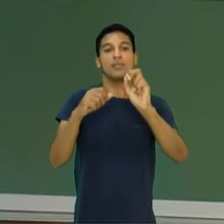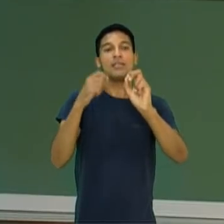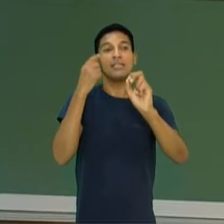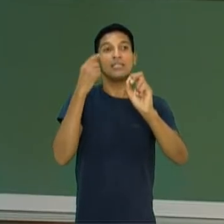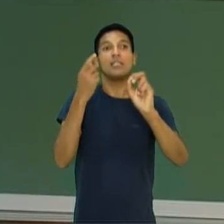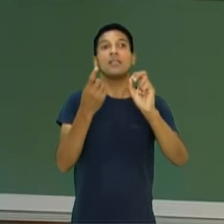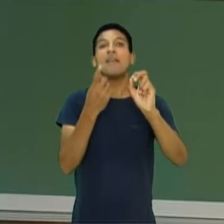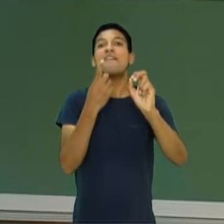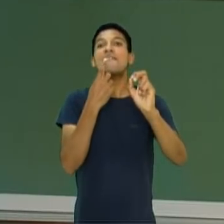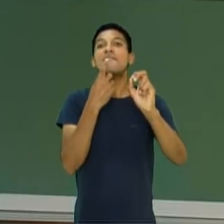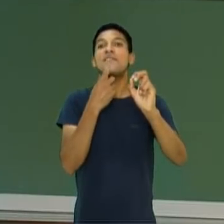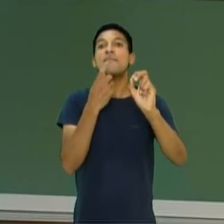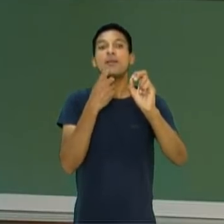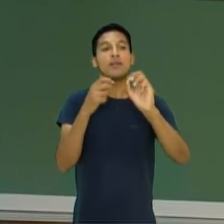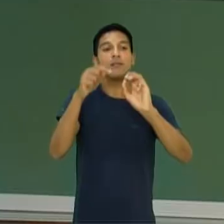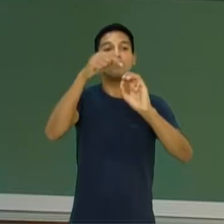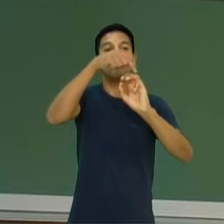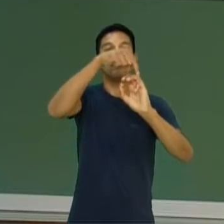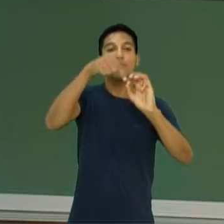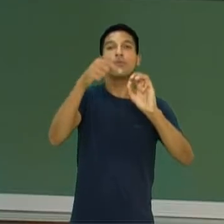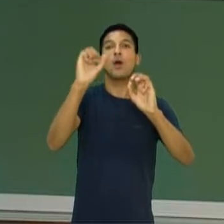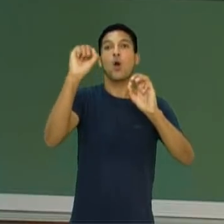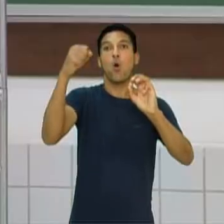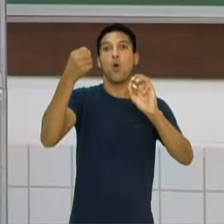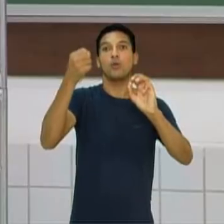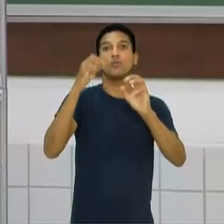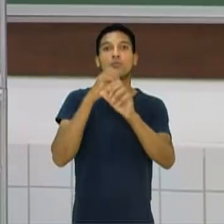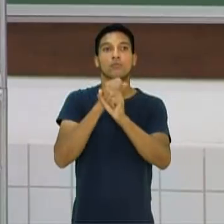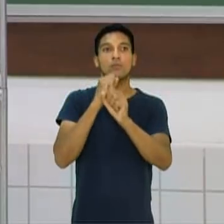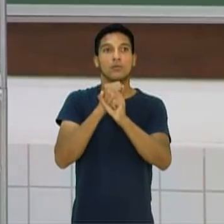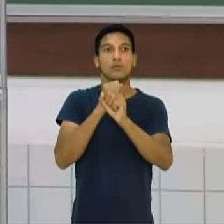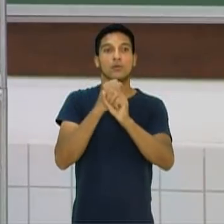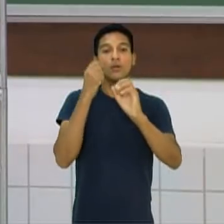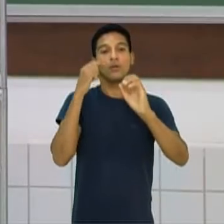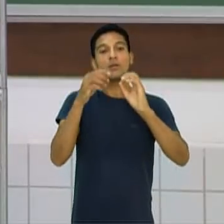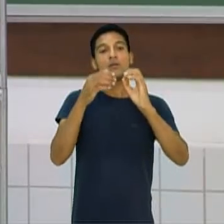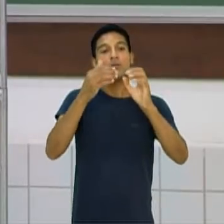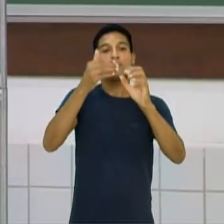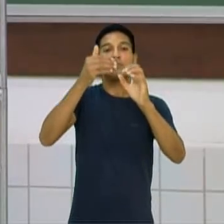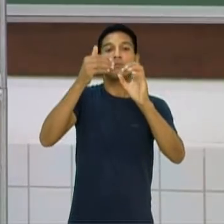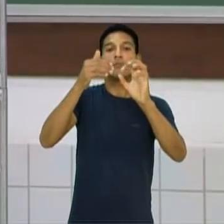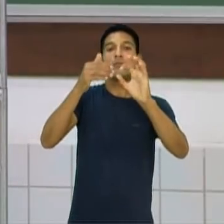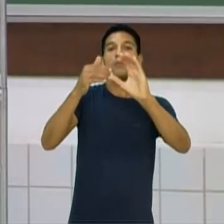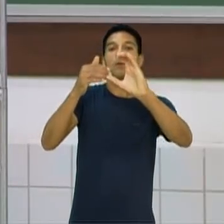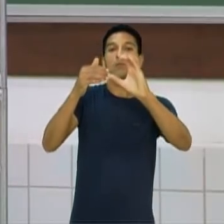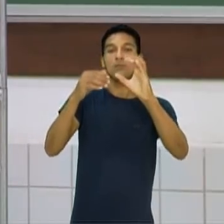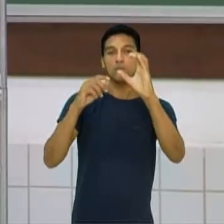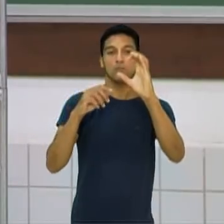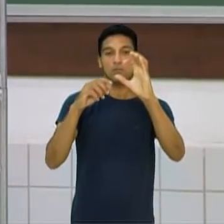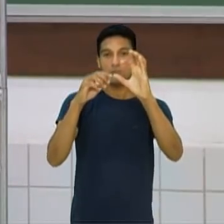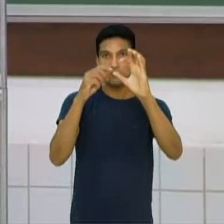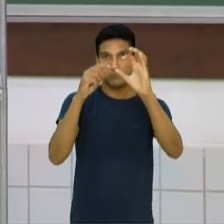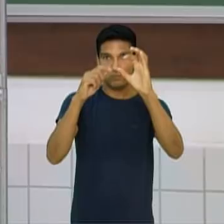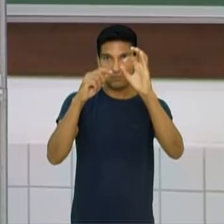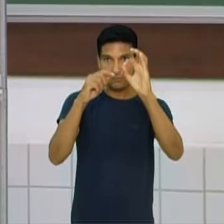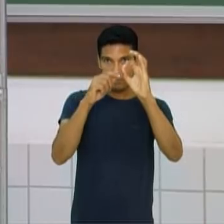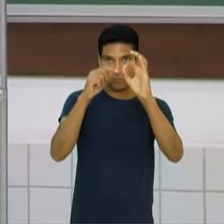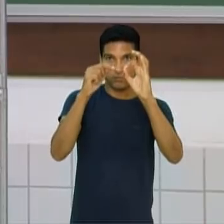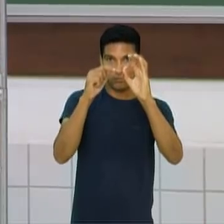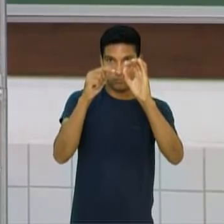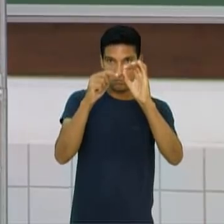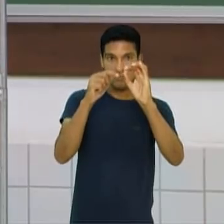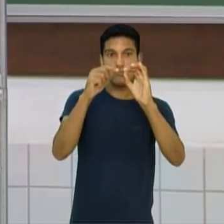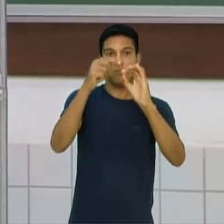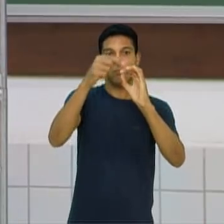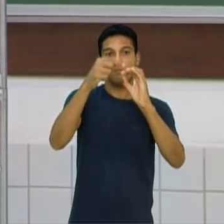vermelho, 8 pontos. E assim a pontuação vem diminuindo. Então, se o arqueiro acertar uma